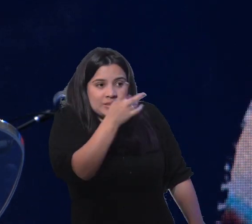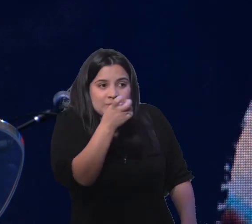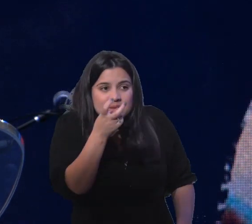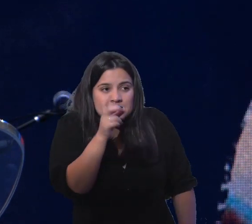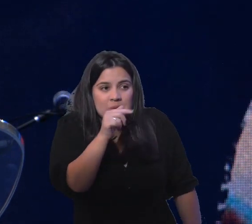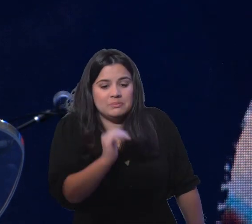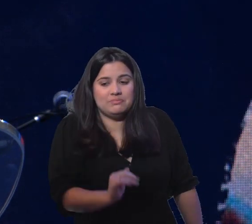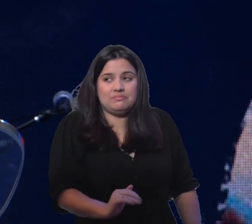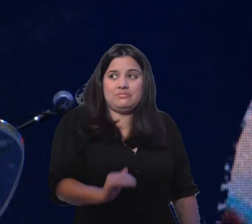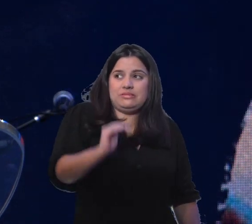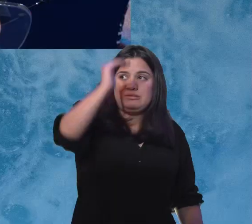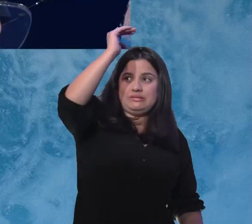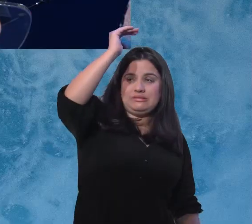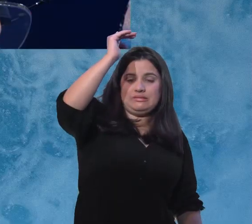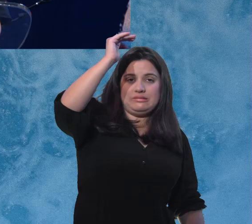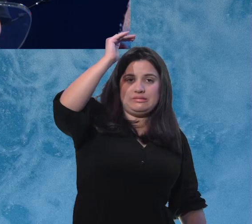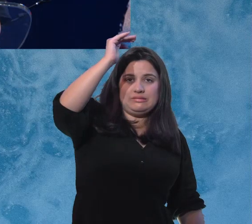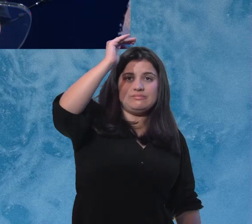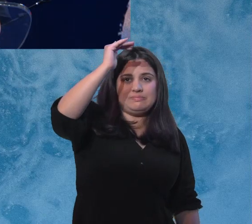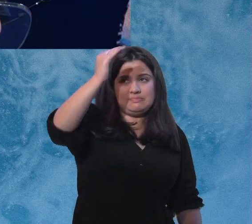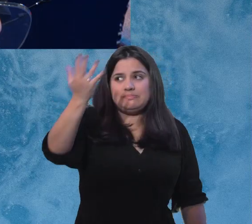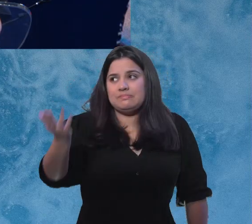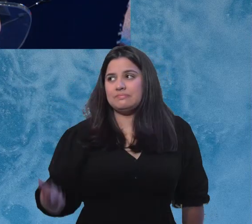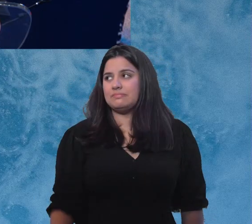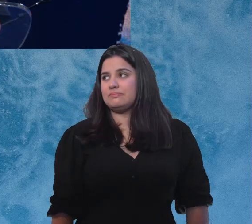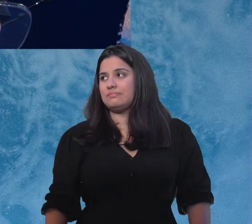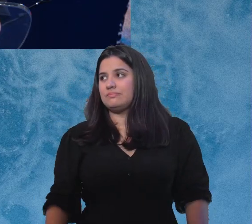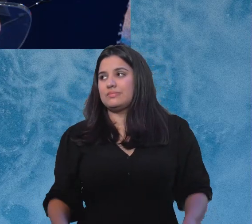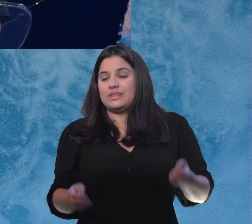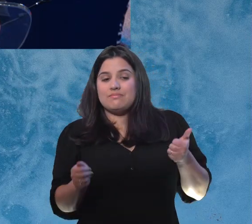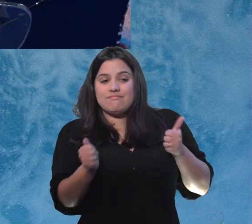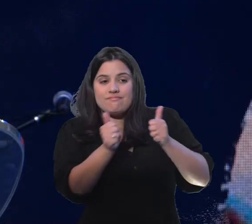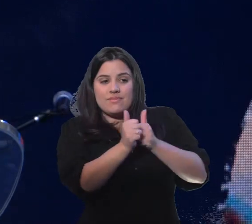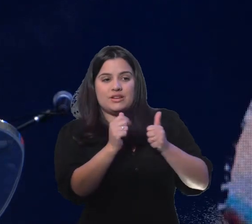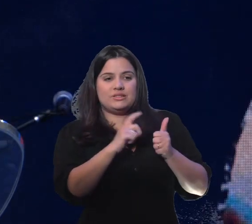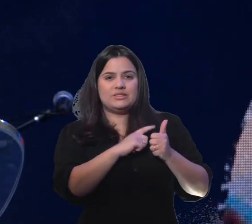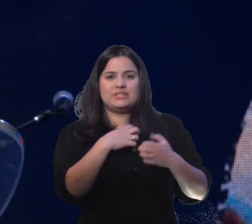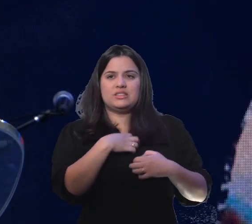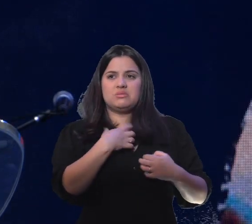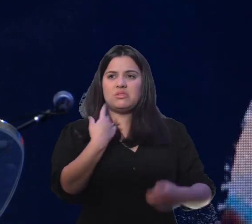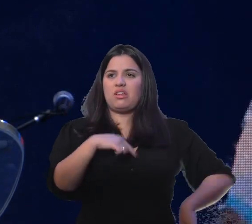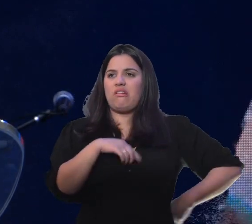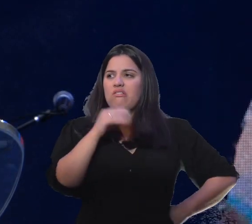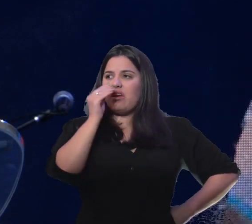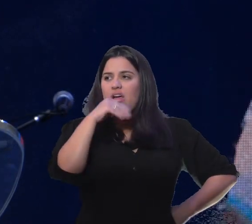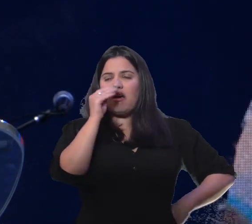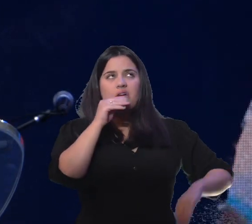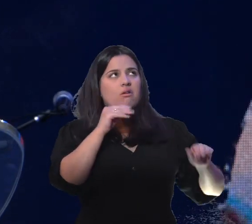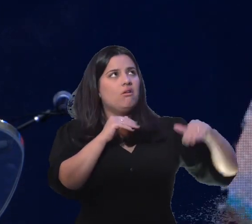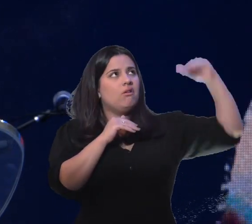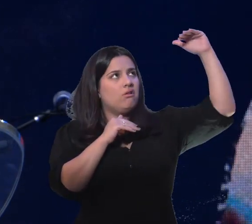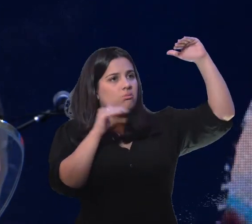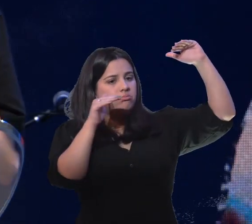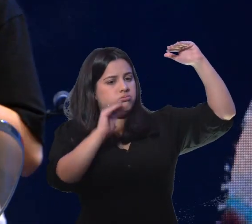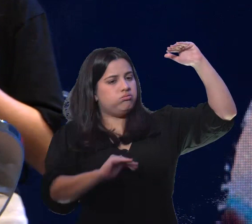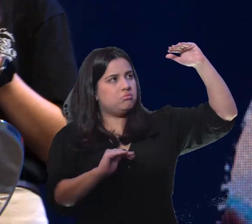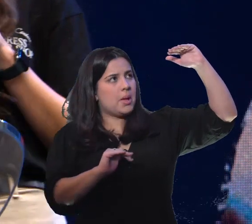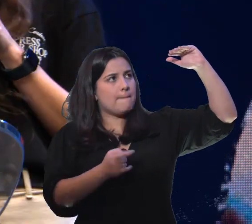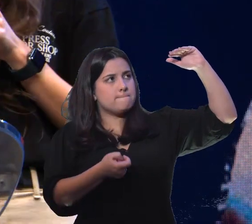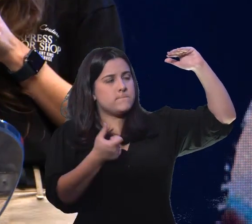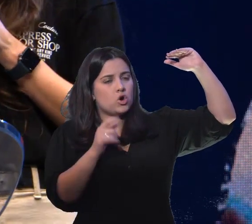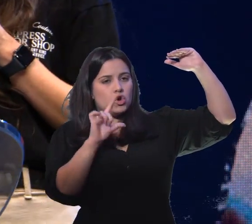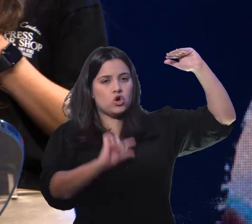Vimos até gigantes, os descendentes de Enaque. Perto deles nos sentíamos como gafanhotos, e também era assim que parecíamos para